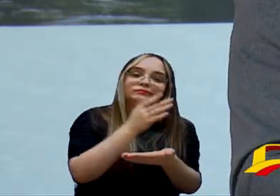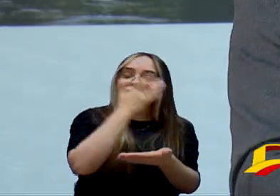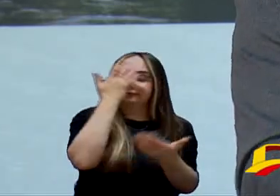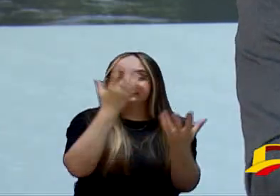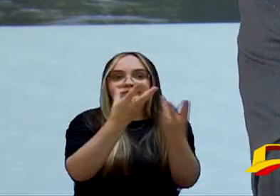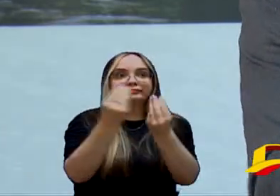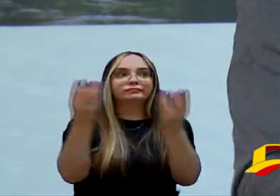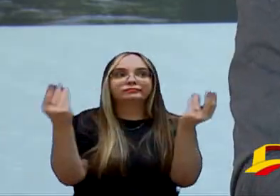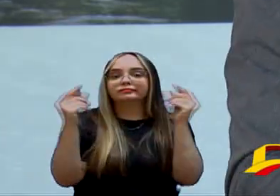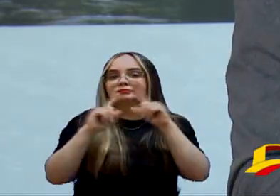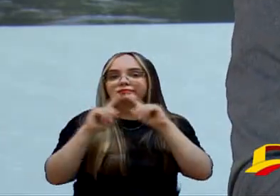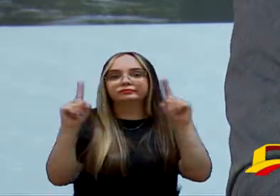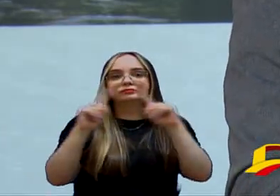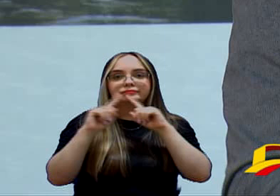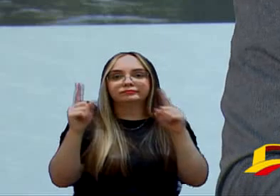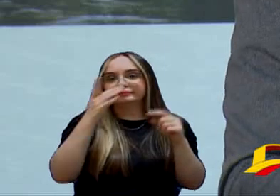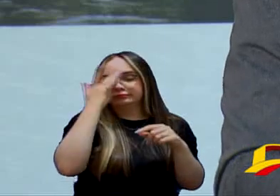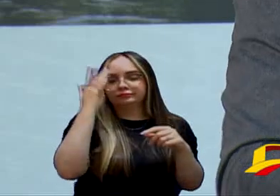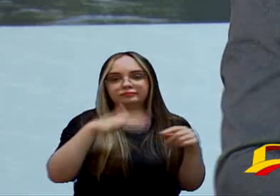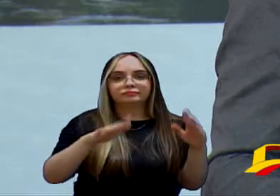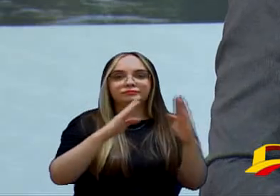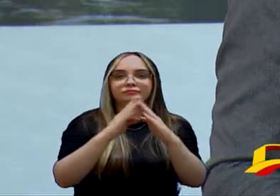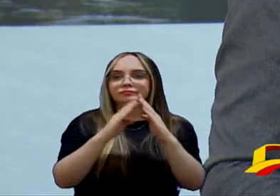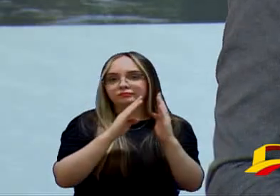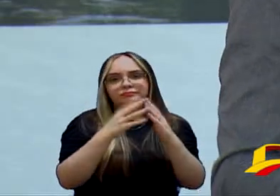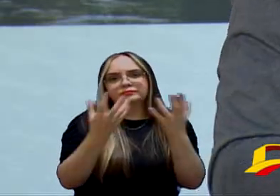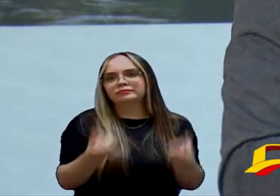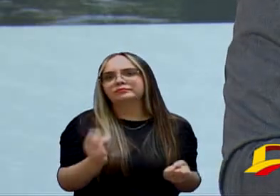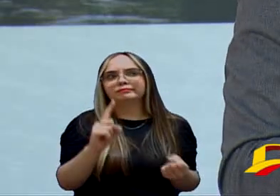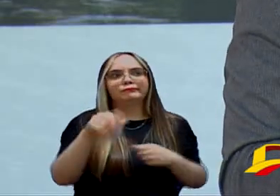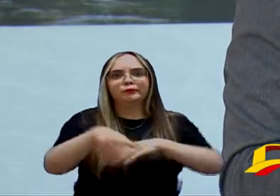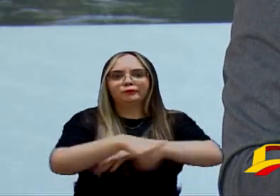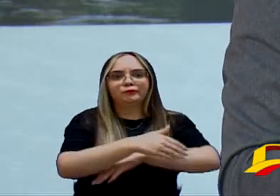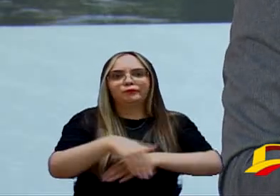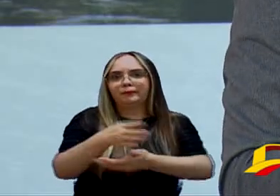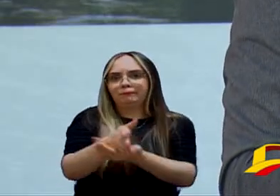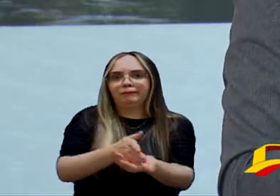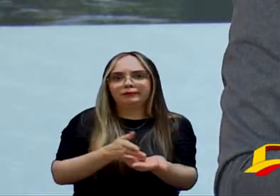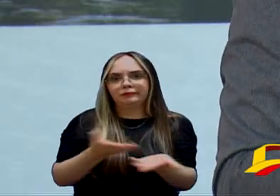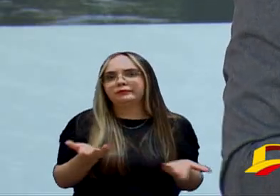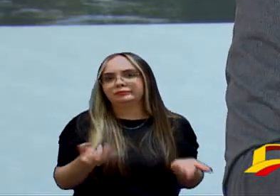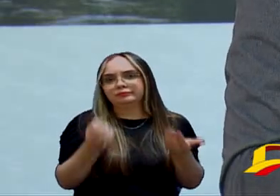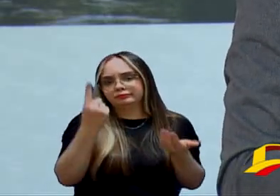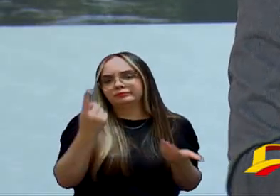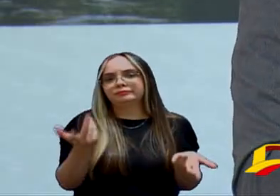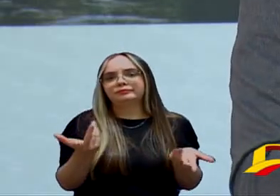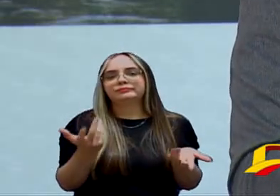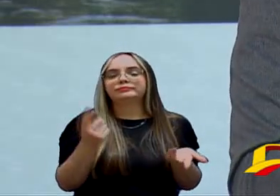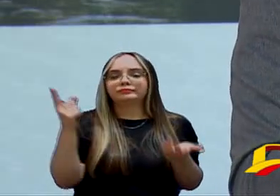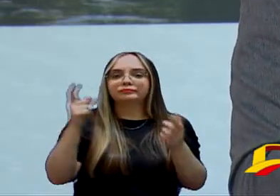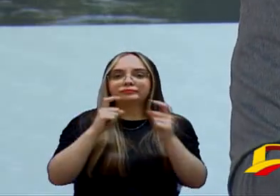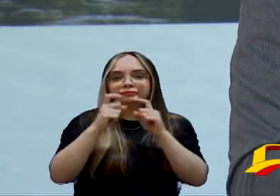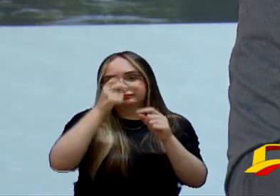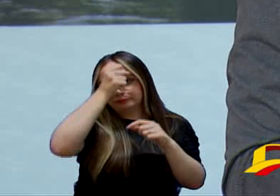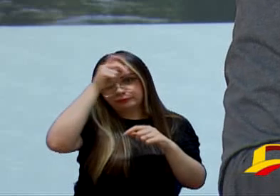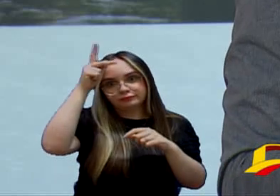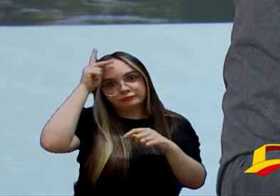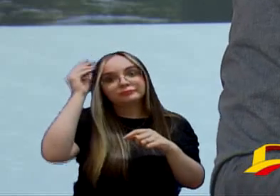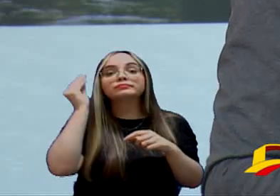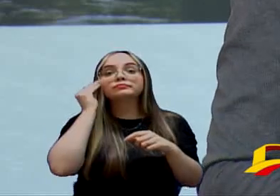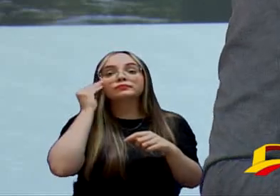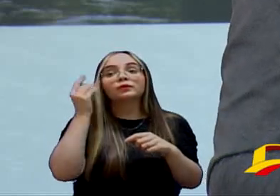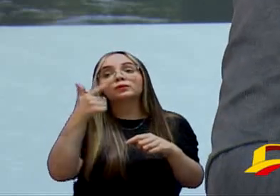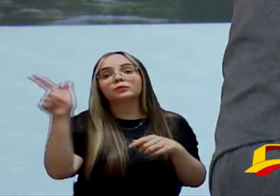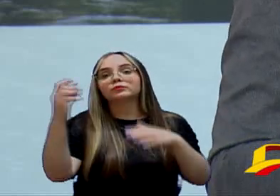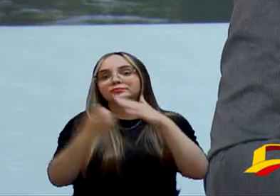indignação para esses moradores que eu achei admissível mas o prefeito fez uma reunião lá dizendo que vai arrumar outra